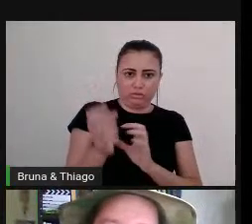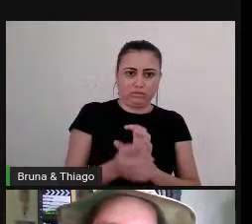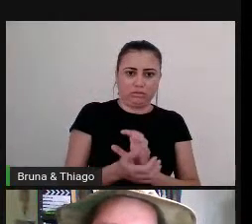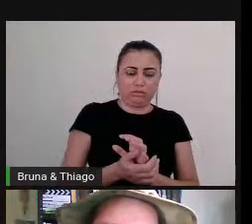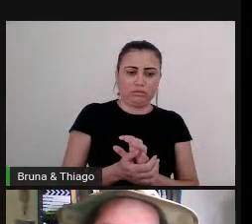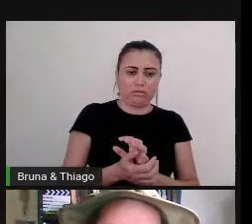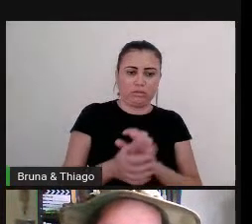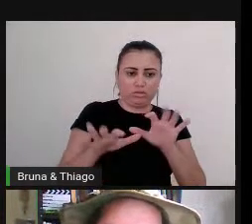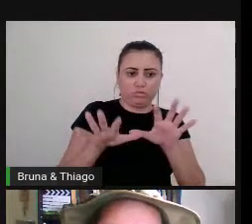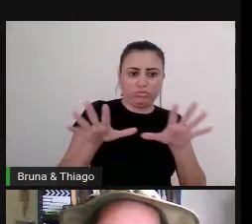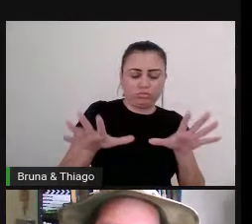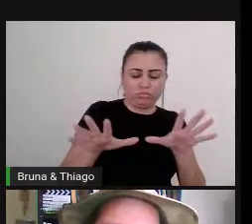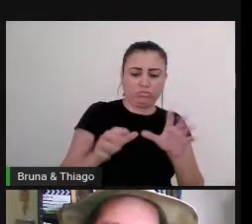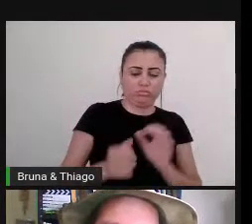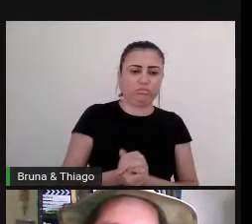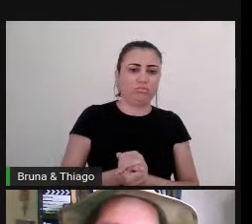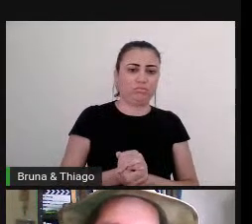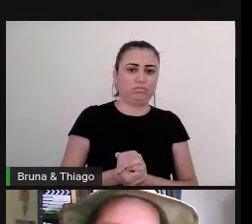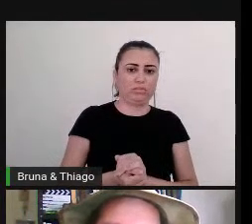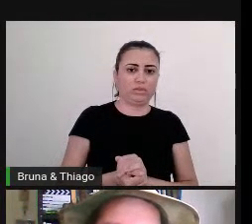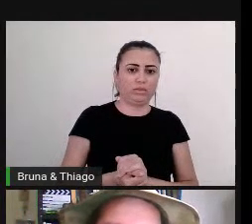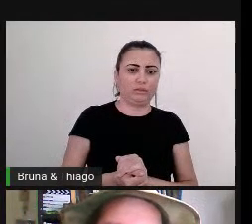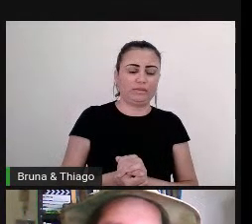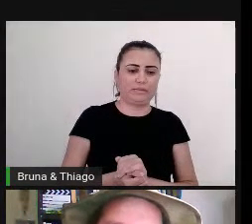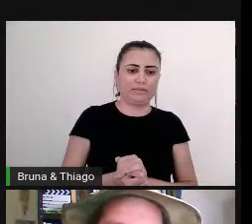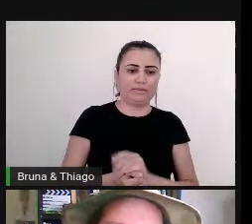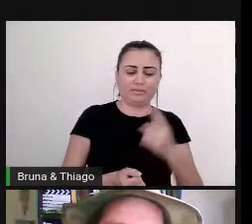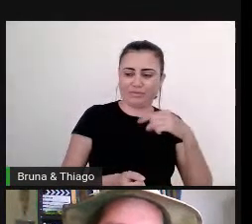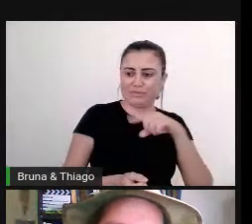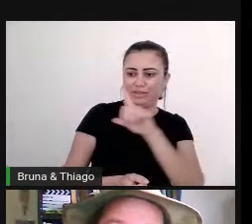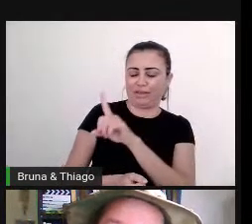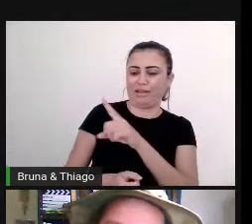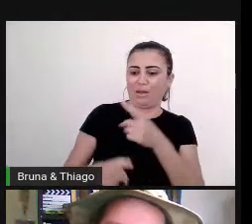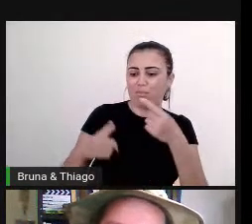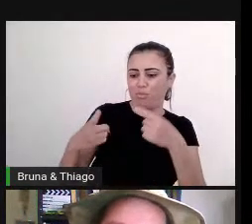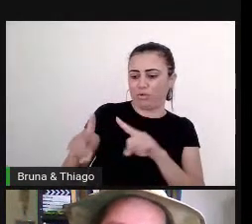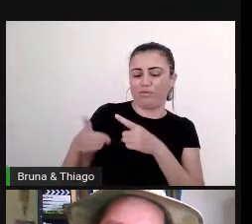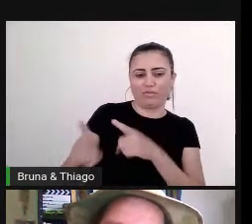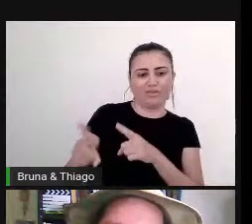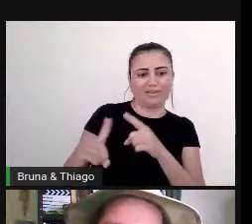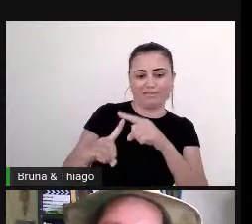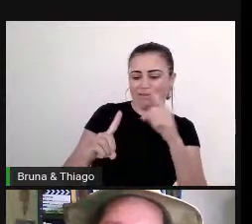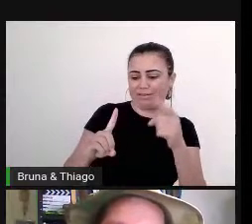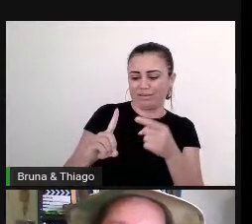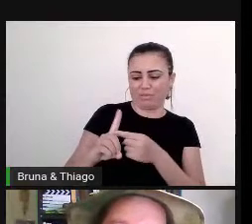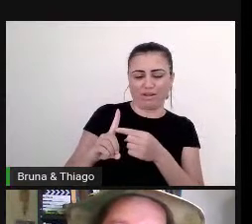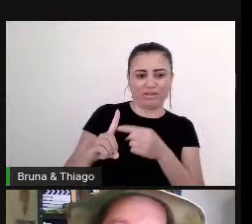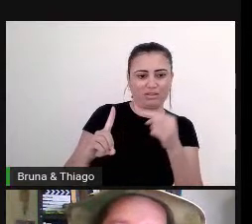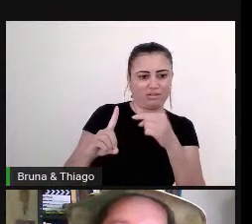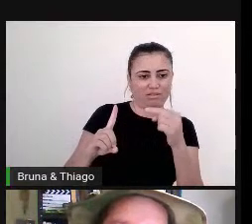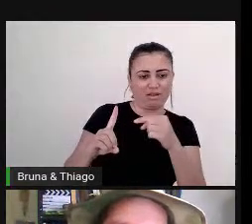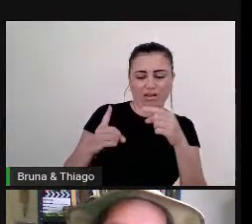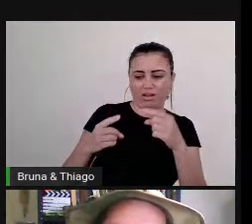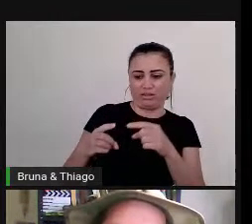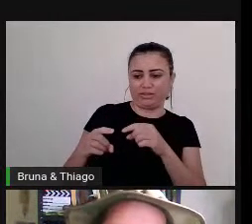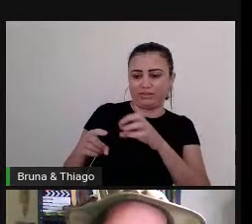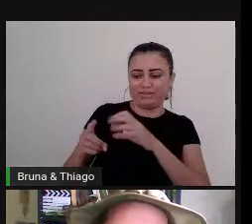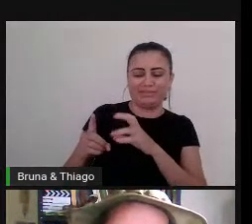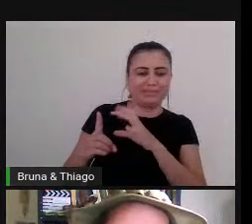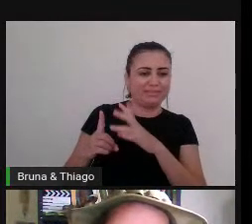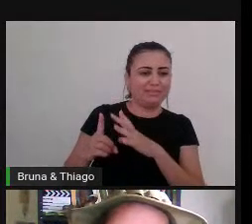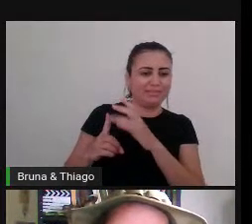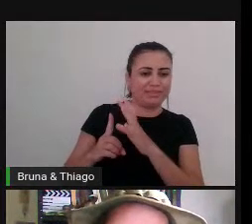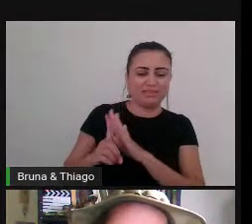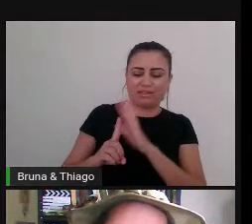uma armadeira, mas se você tiver coragem, vai fazer cosquinha na barriga dela aqui, ó, mas ela pode ficar. E o problema é os pelos,